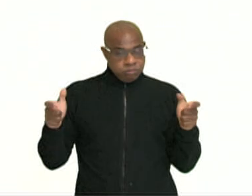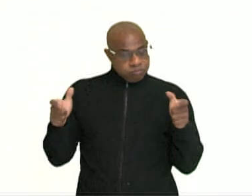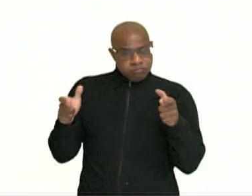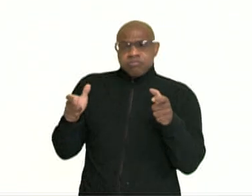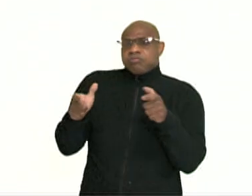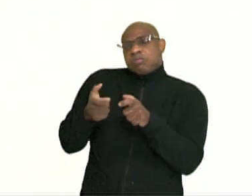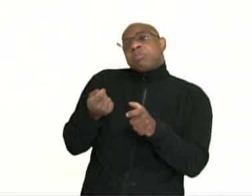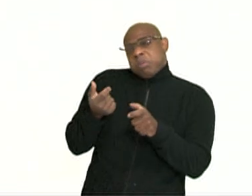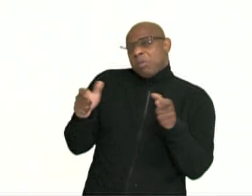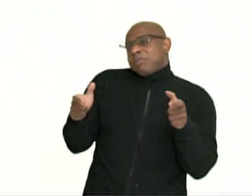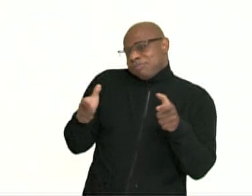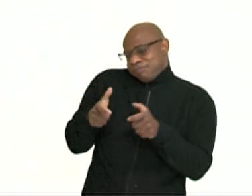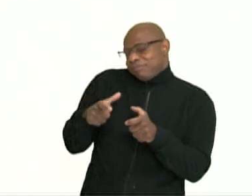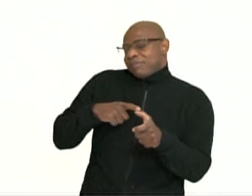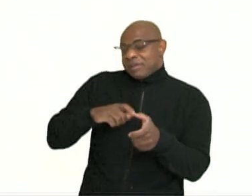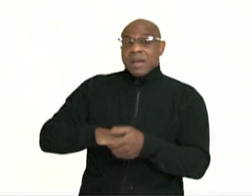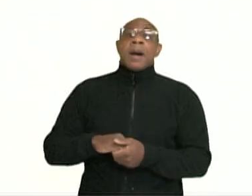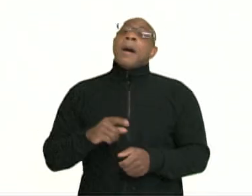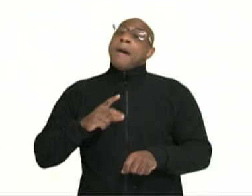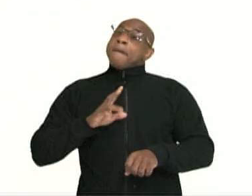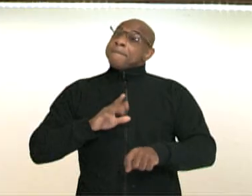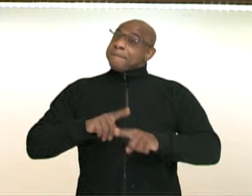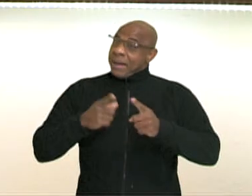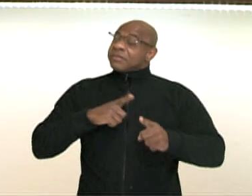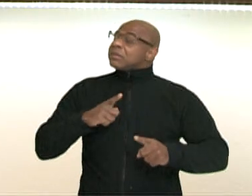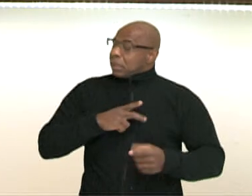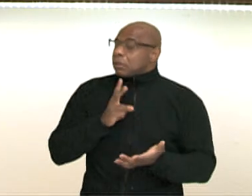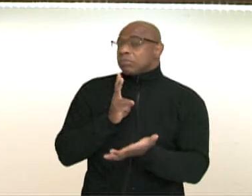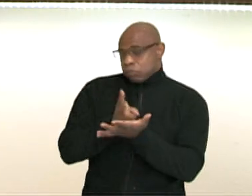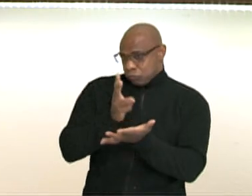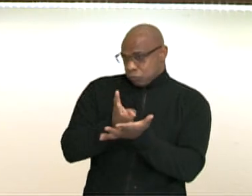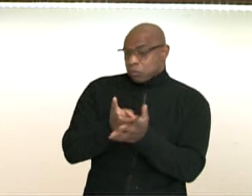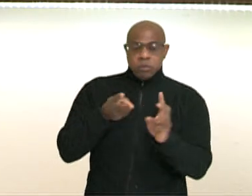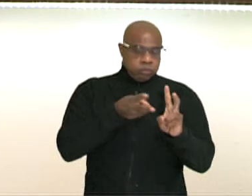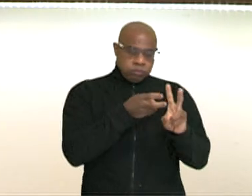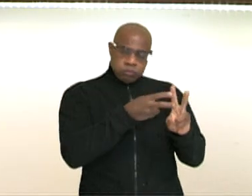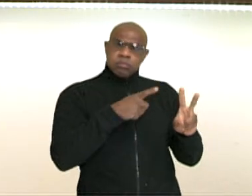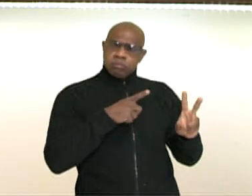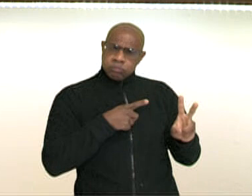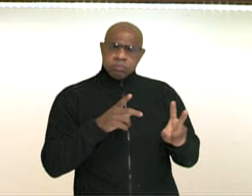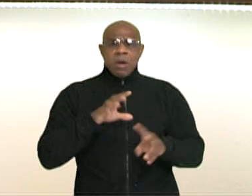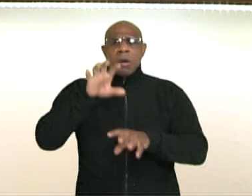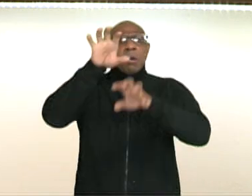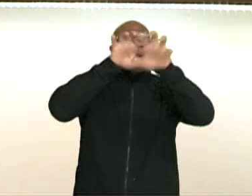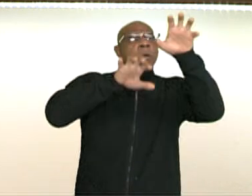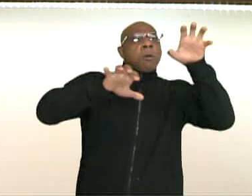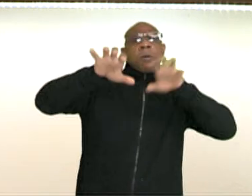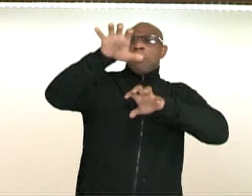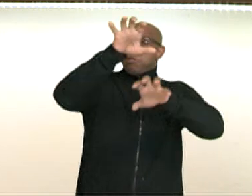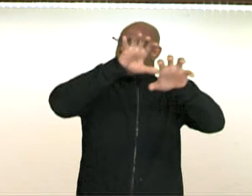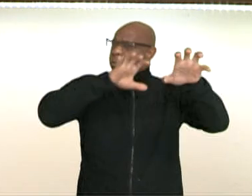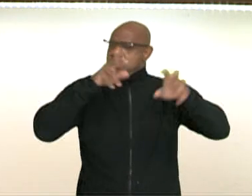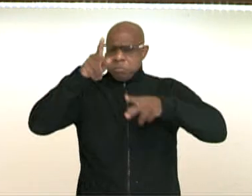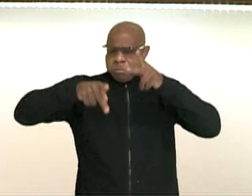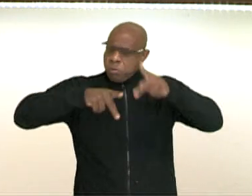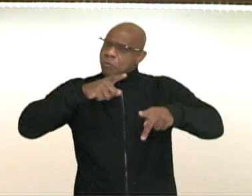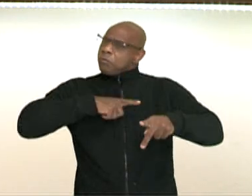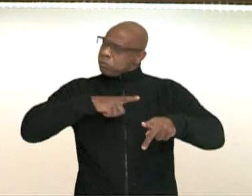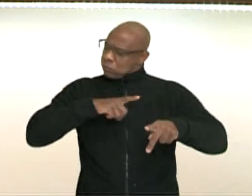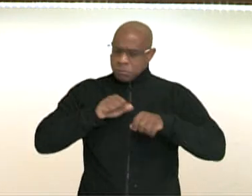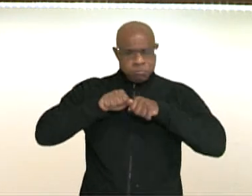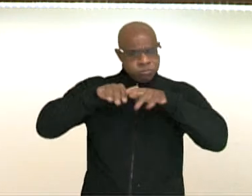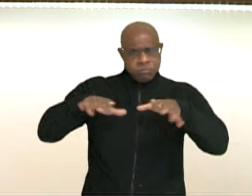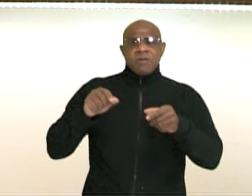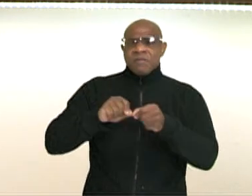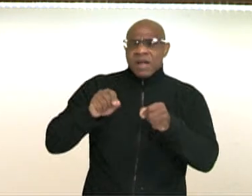por todo o Brasil e fazendo muita arte, Arte da cestaria, da pintura, dança, música, Tem